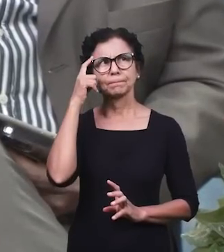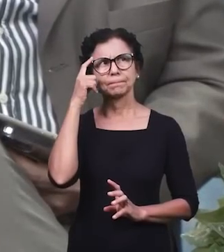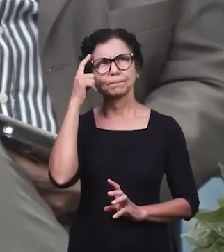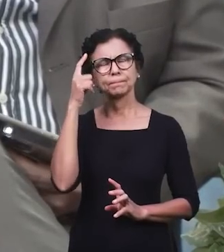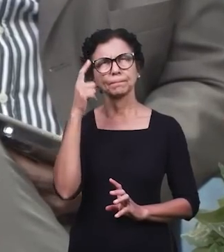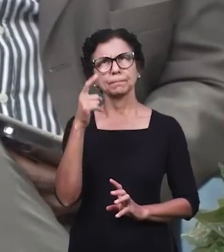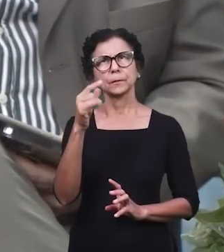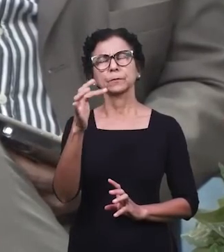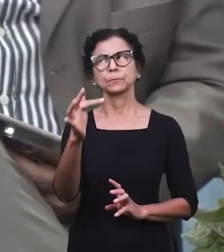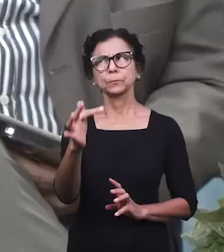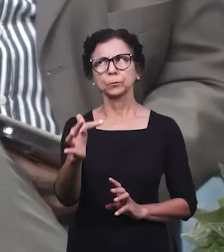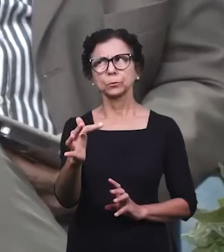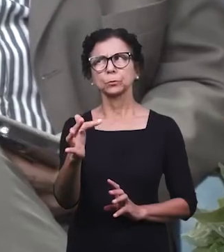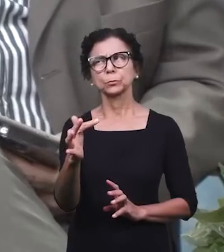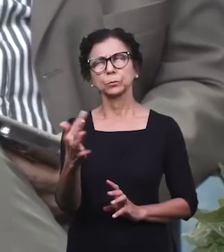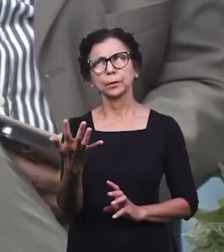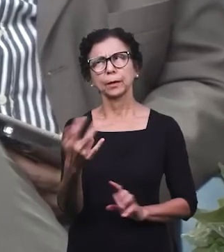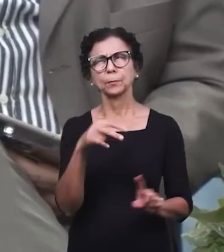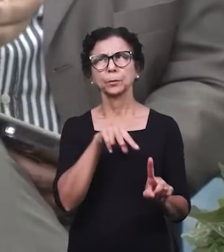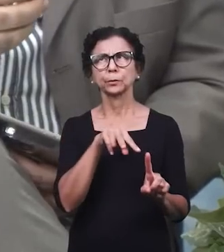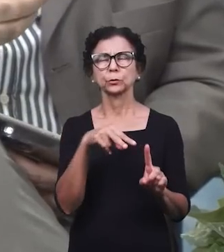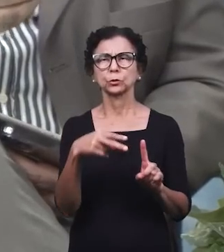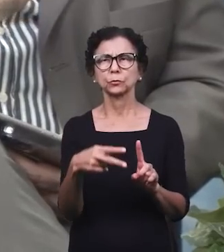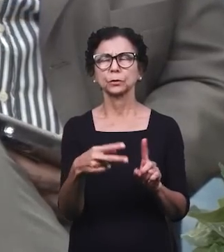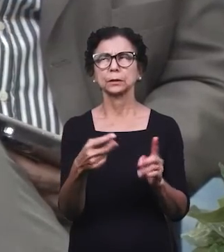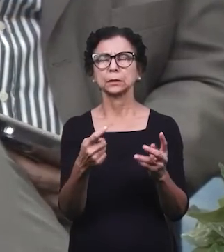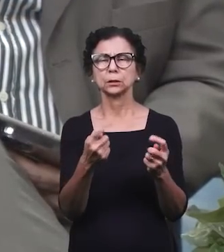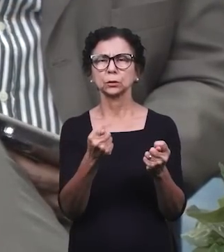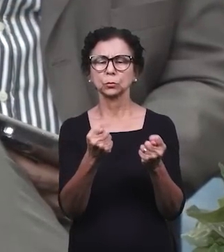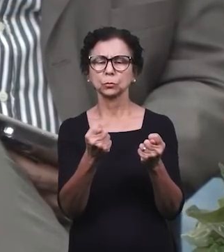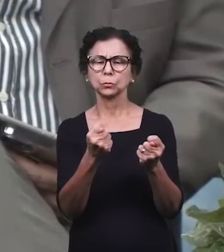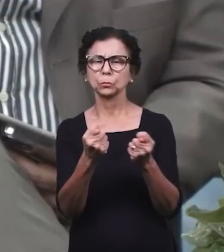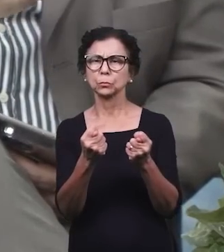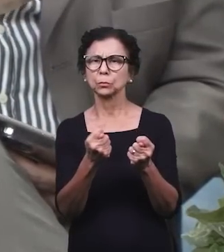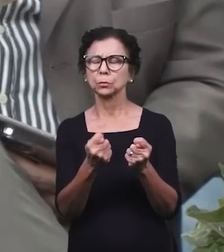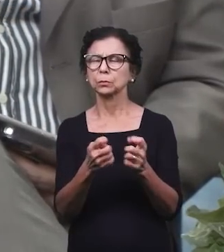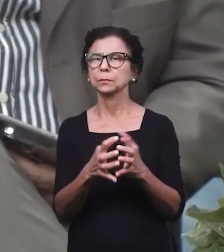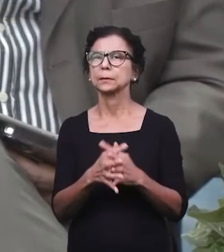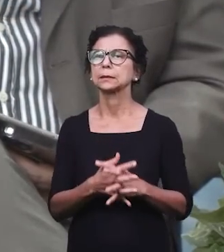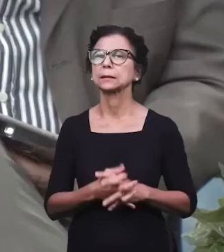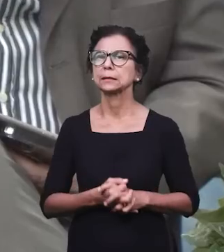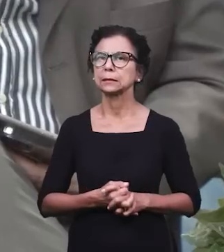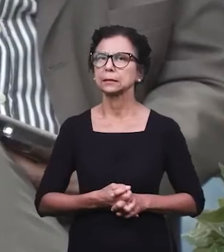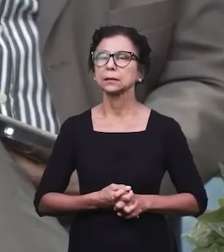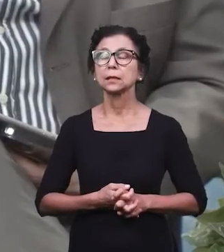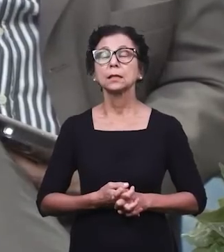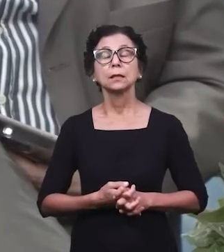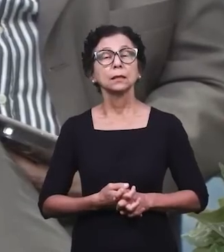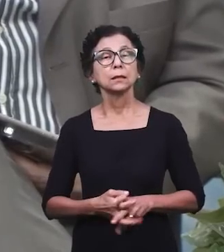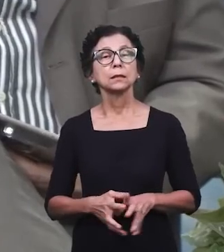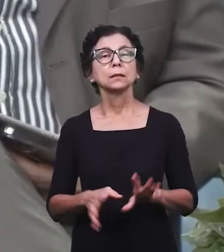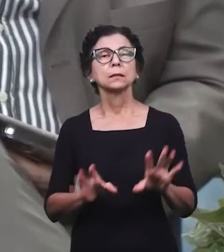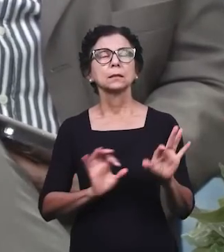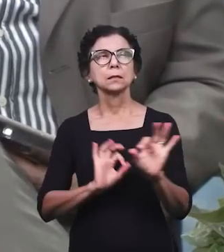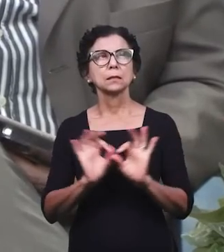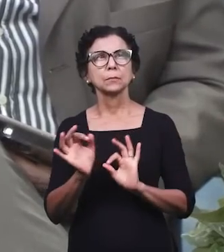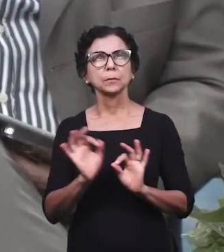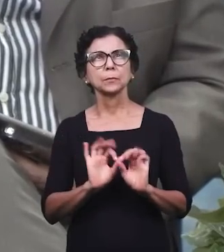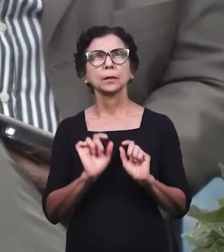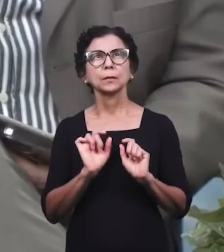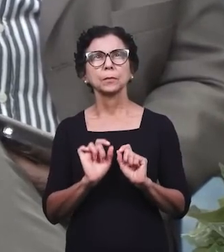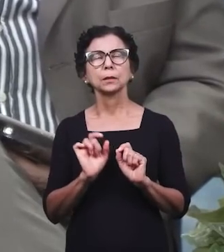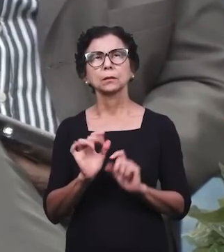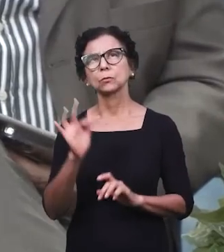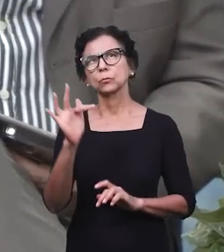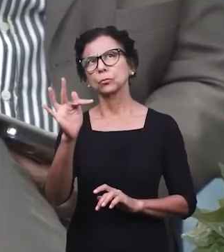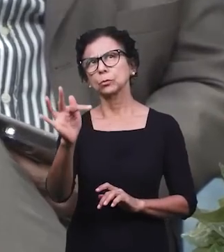futuro, sob o ponto de vista, por exemplo, das economias, como também você se prepara para uma realidade lá